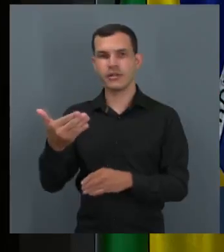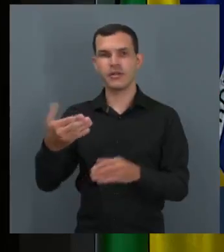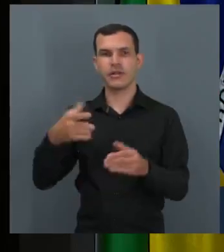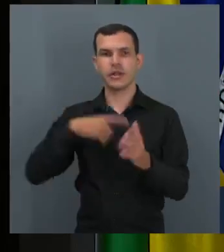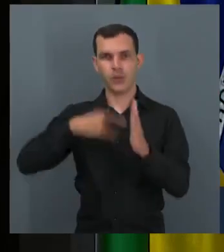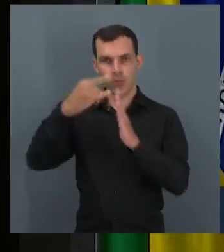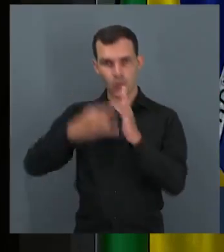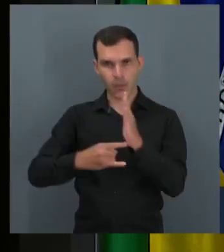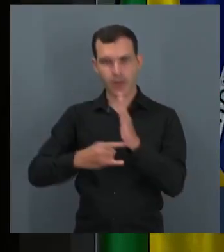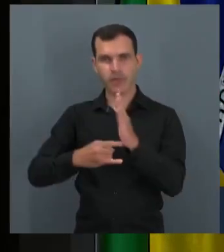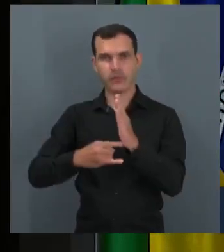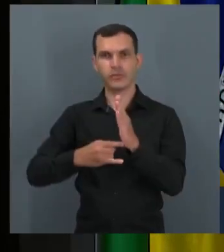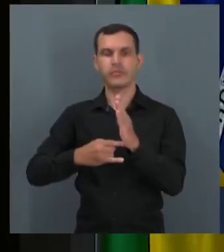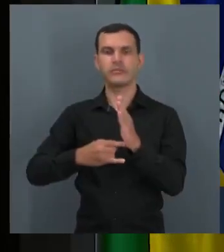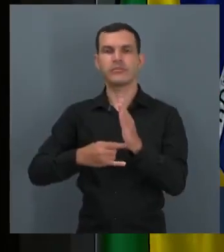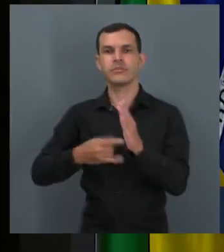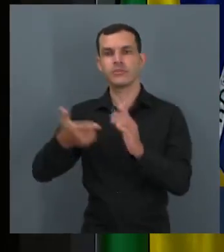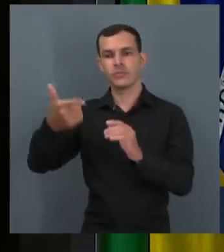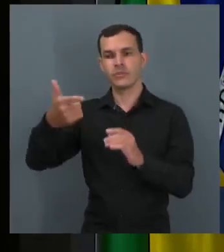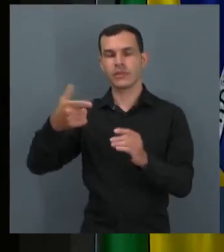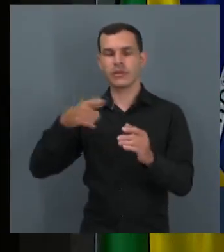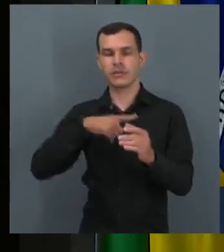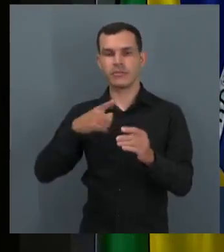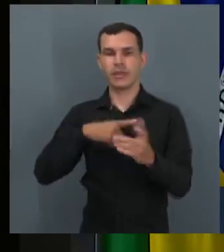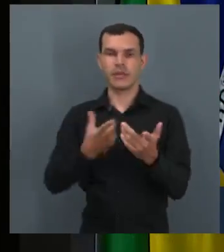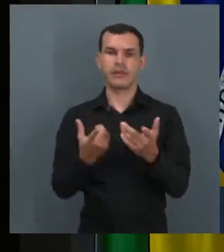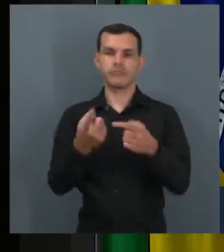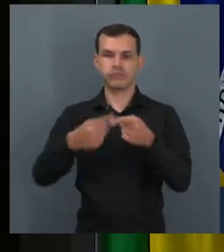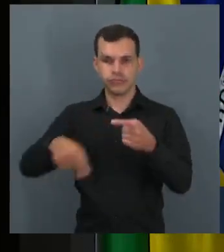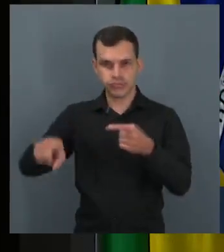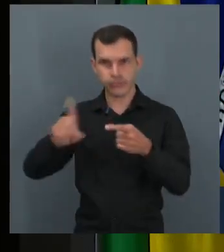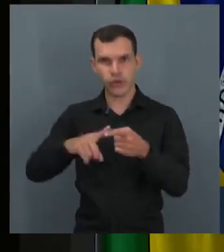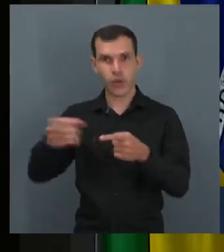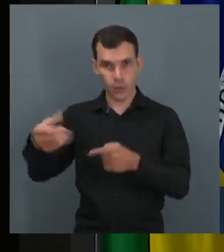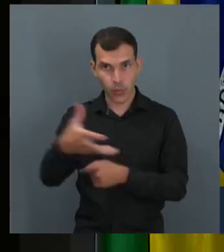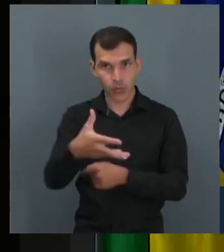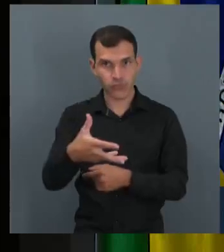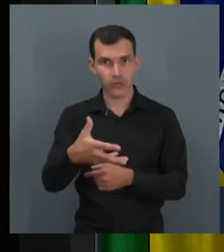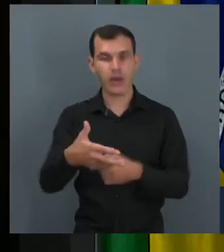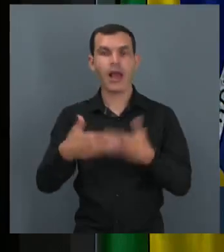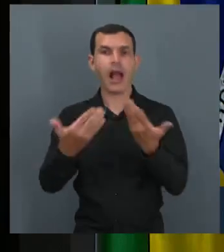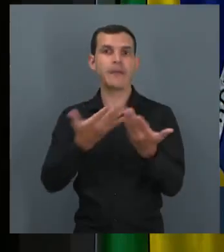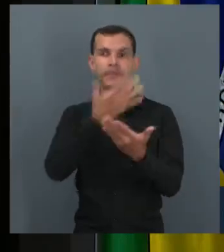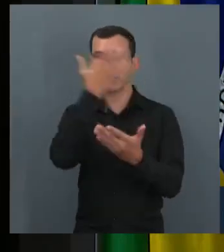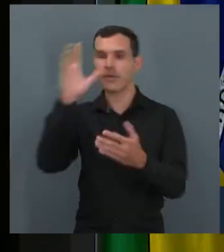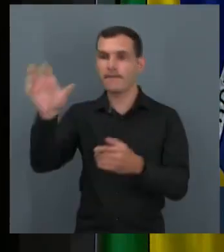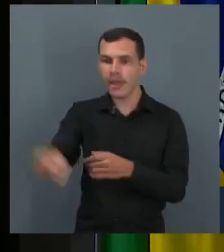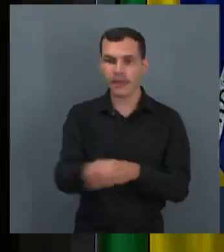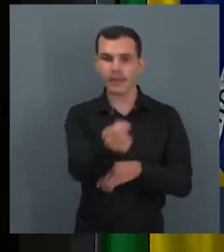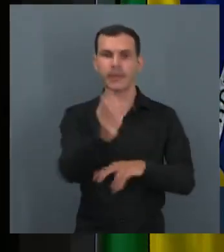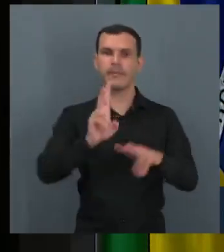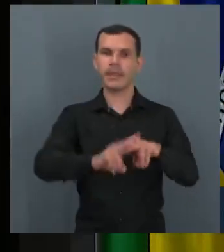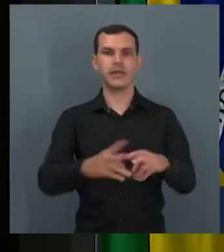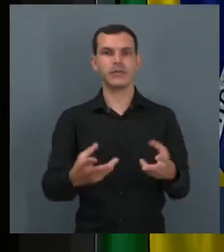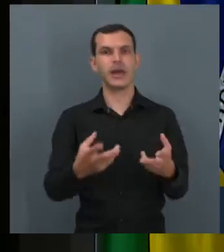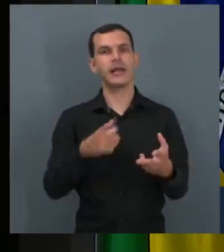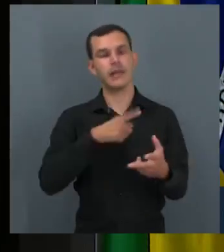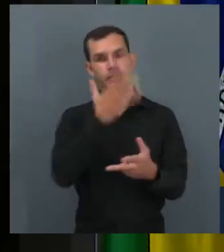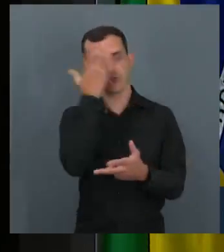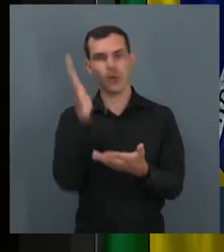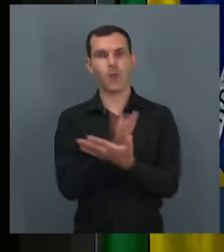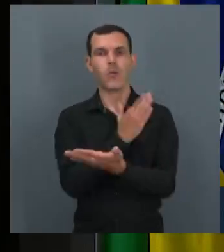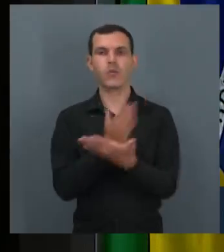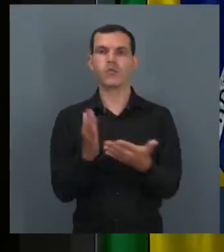na ilegalidade, começando a ficar com receio de ir buscar as autoridades, com medo de ser preso. E olha, você já está num